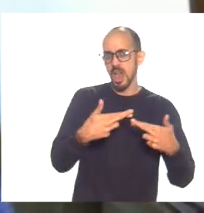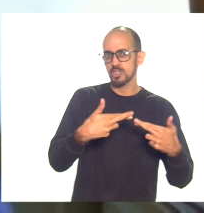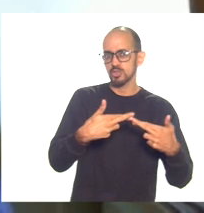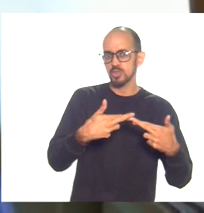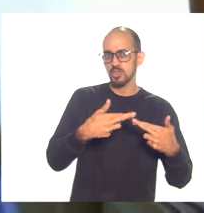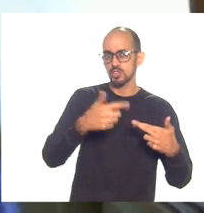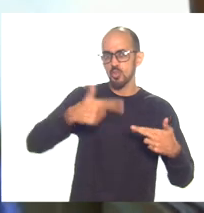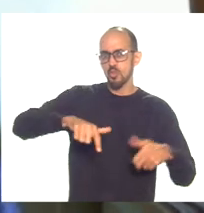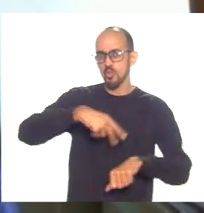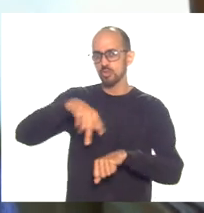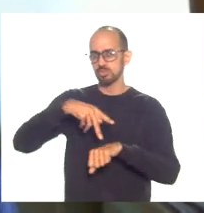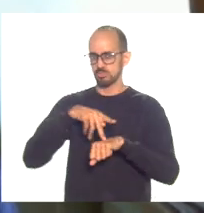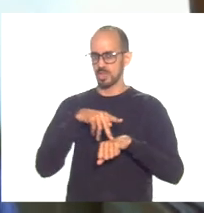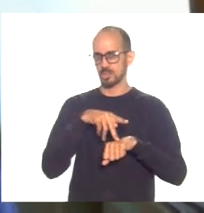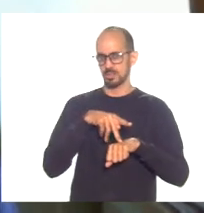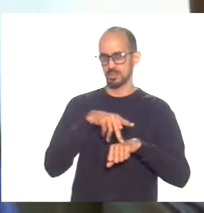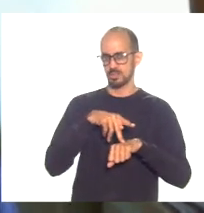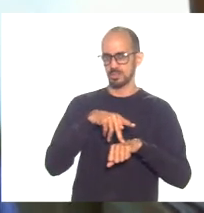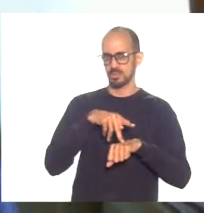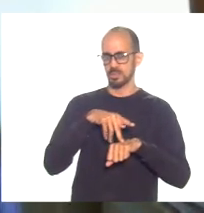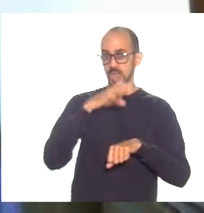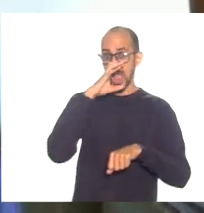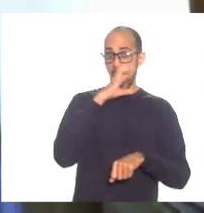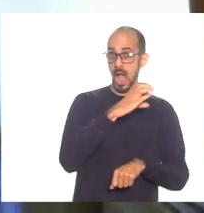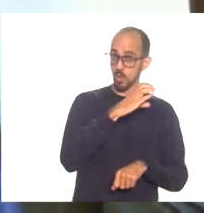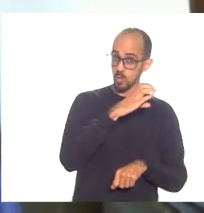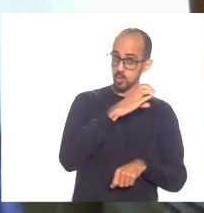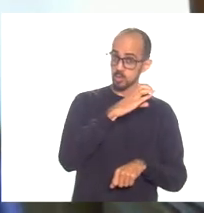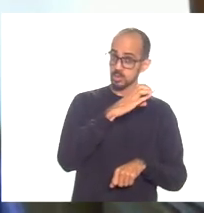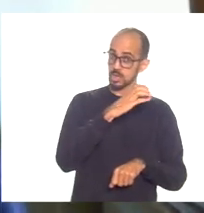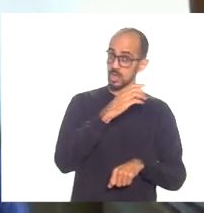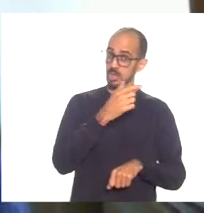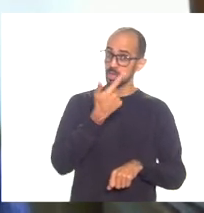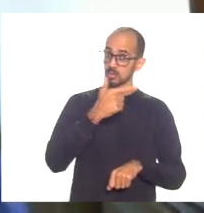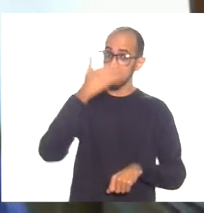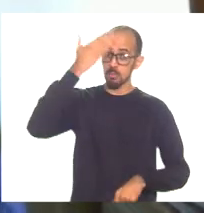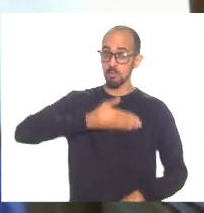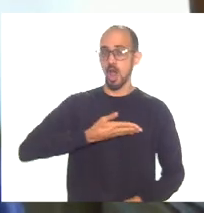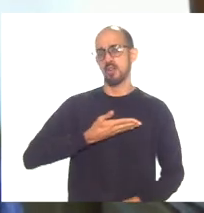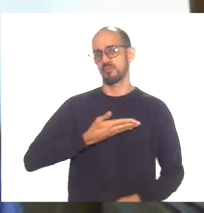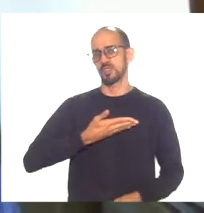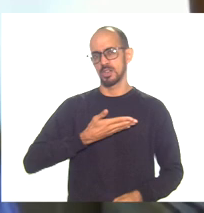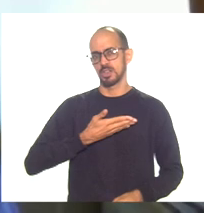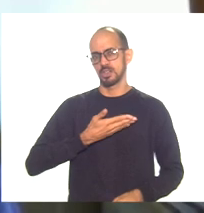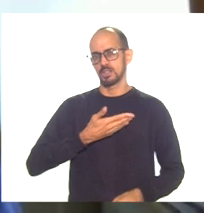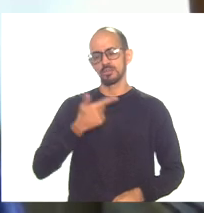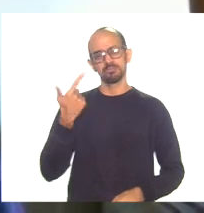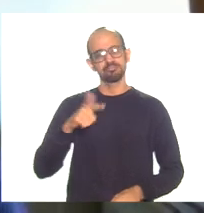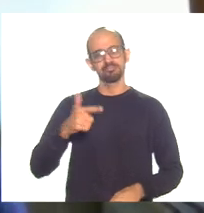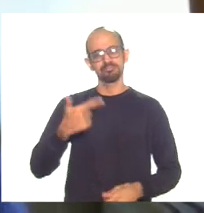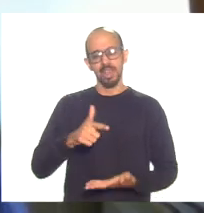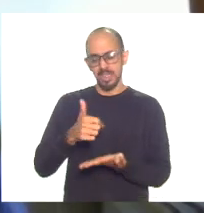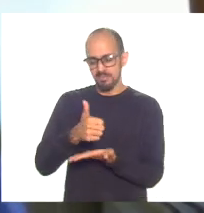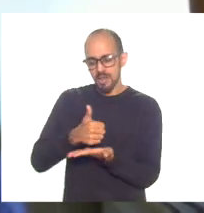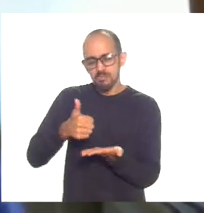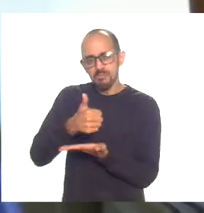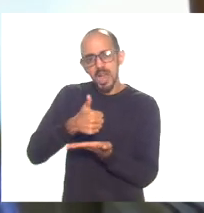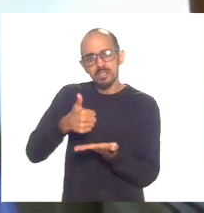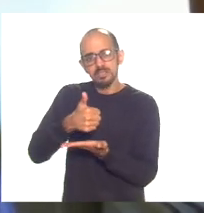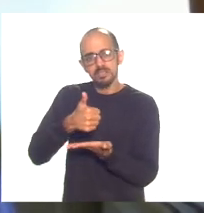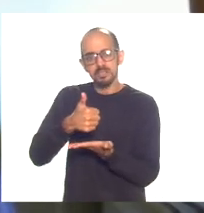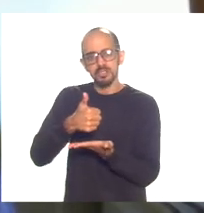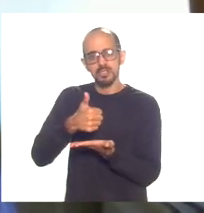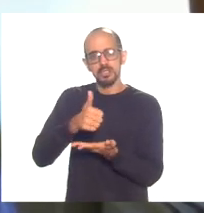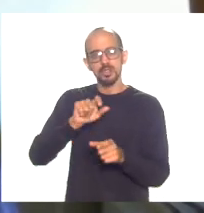internacionais, que acusa, sem nenhuma prova, sem nenhuma substância,